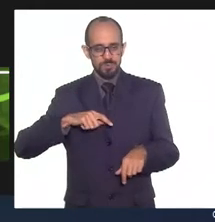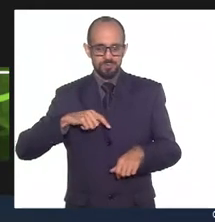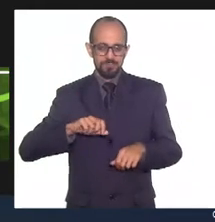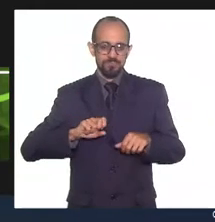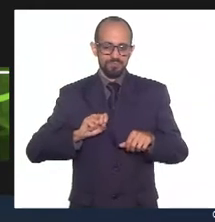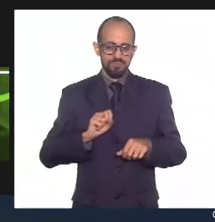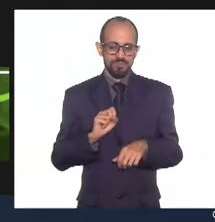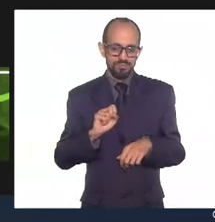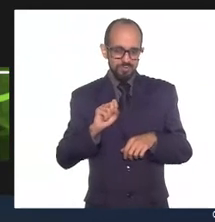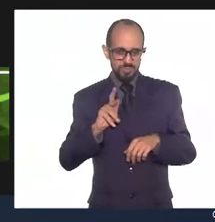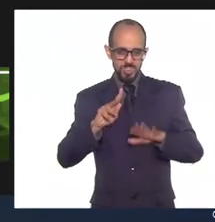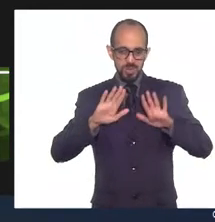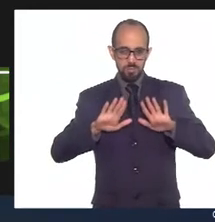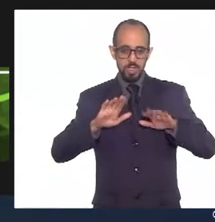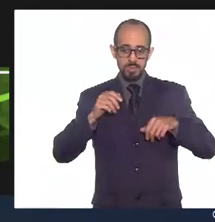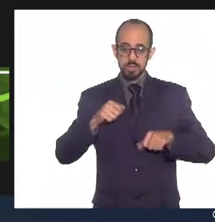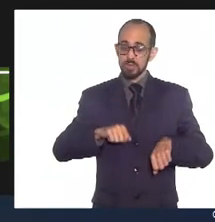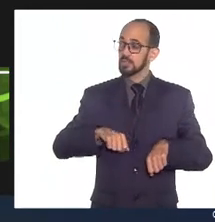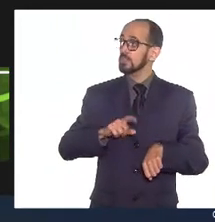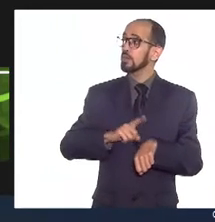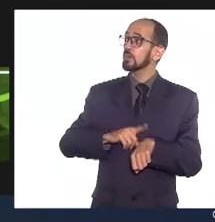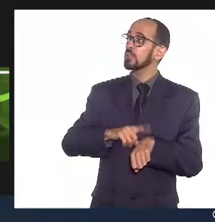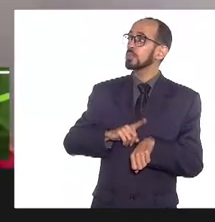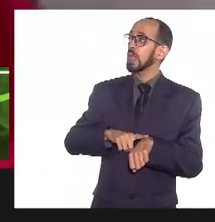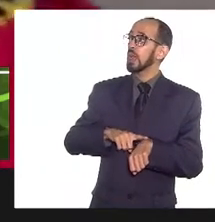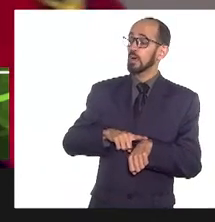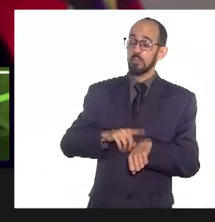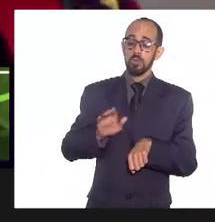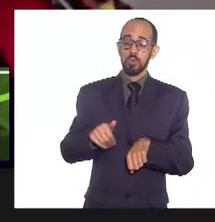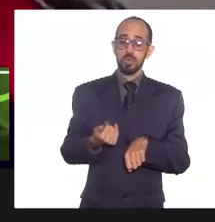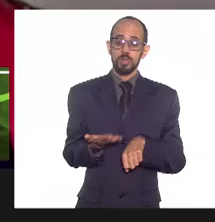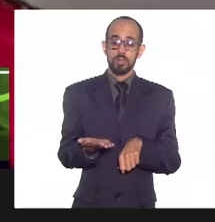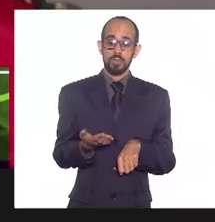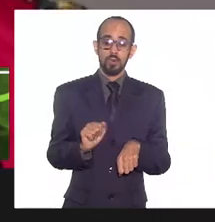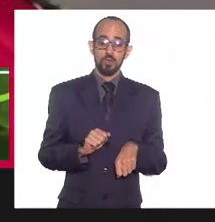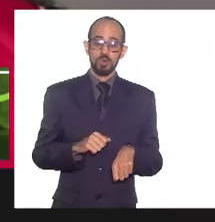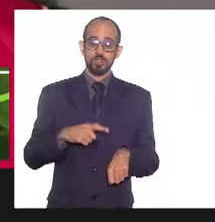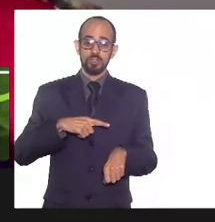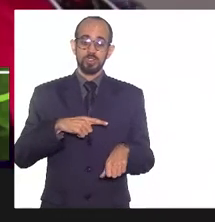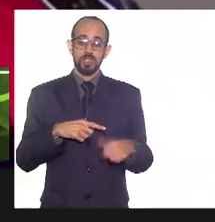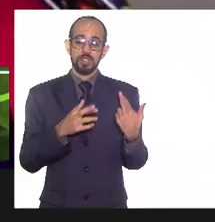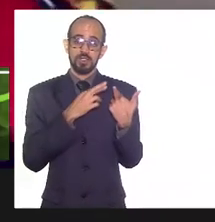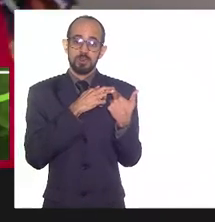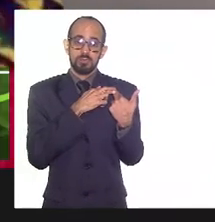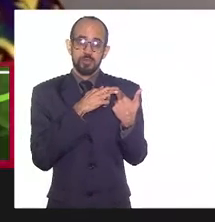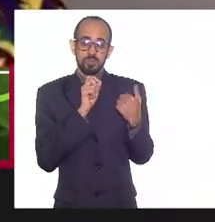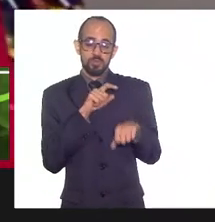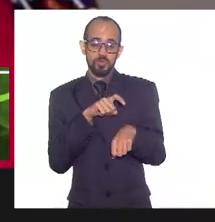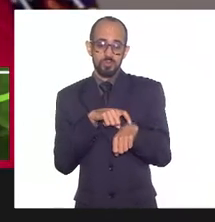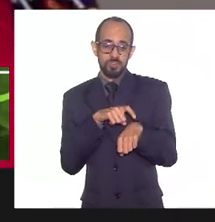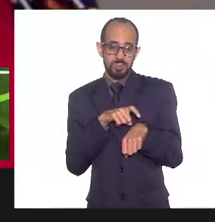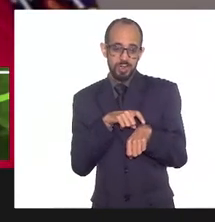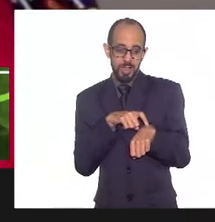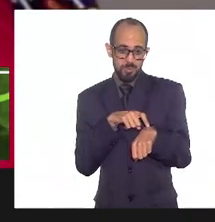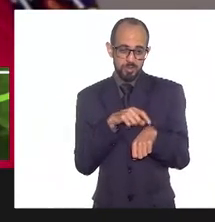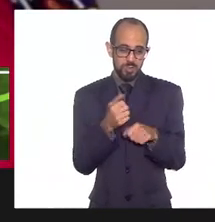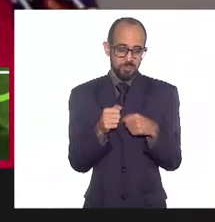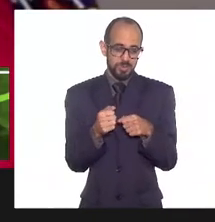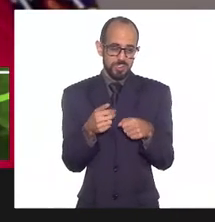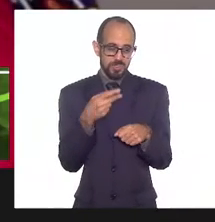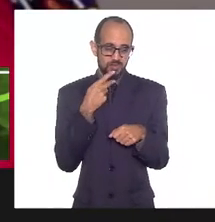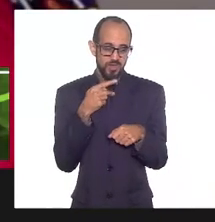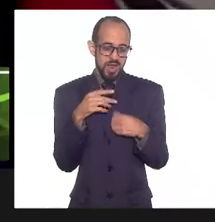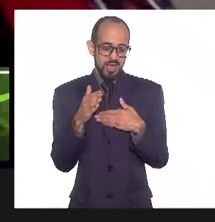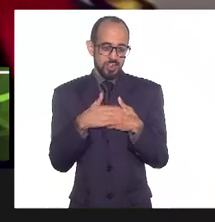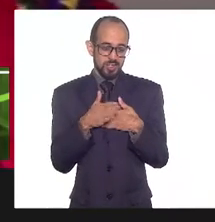também vou meter ao tempo a tarefa ingrata tanto de contar o tempo dos convidados aqui como restringir as nossas